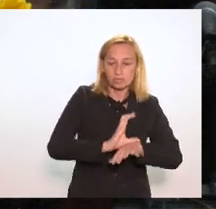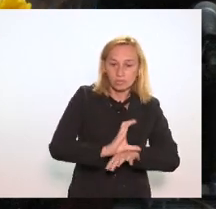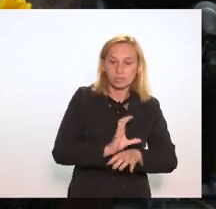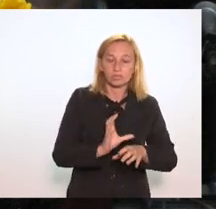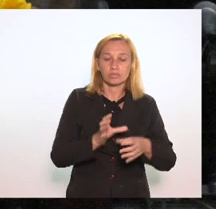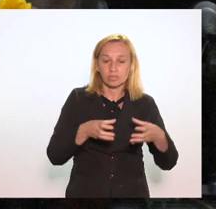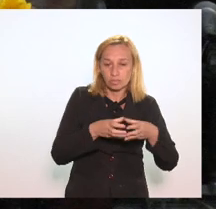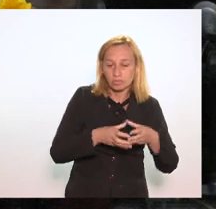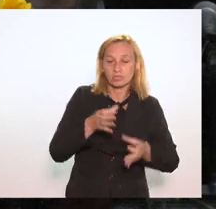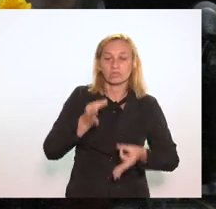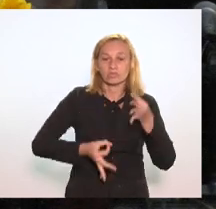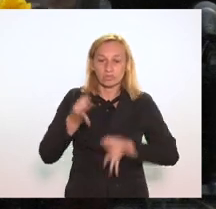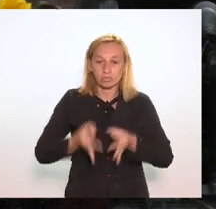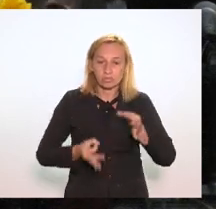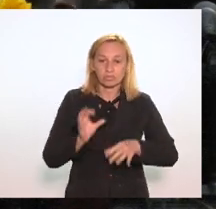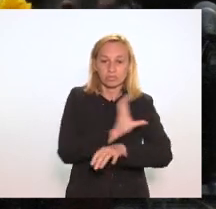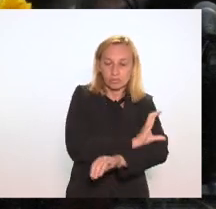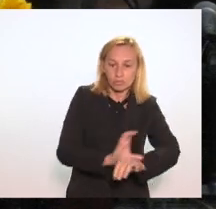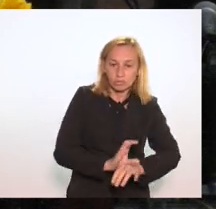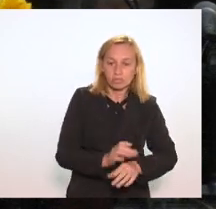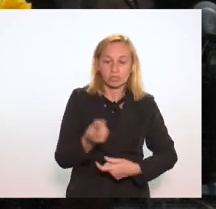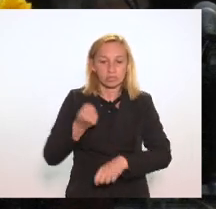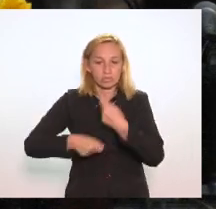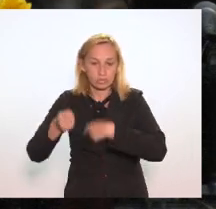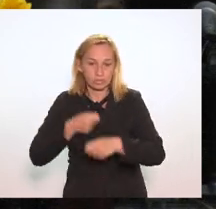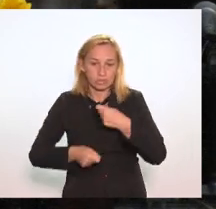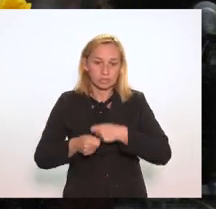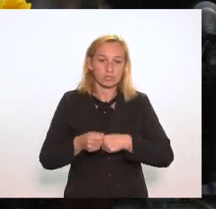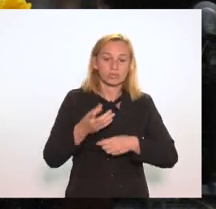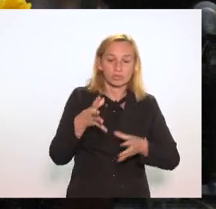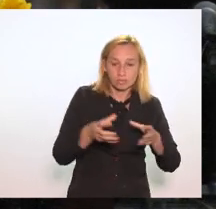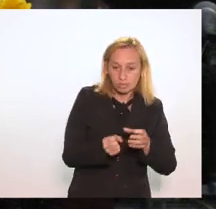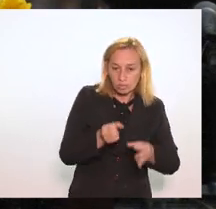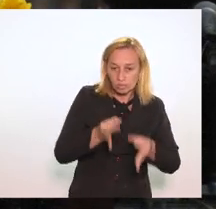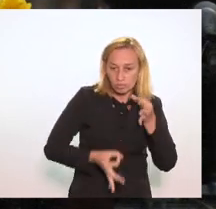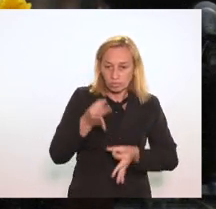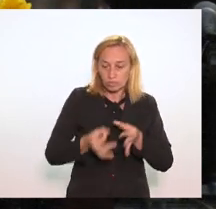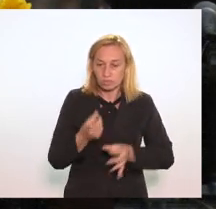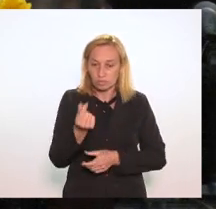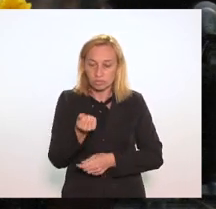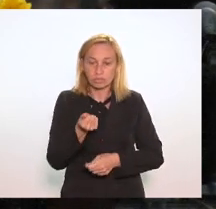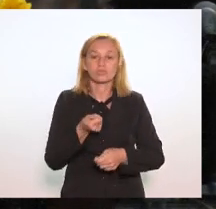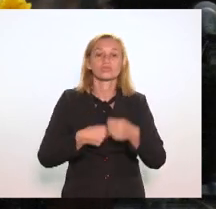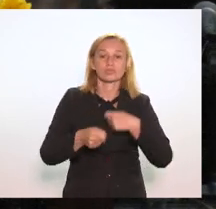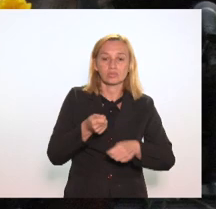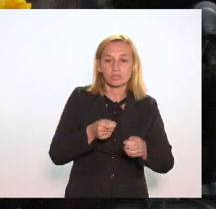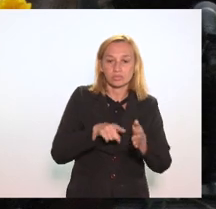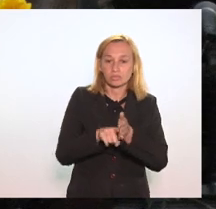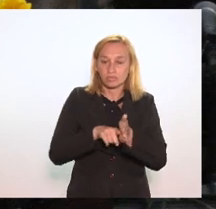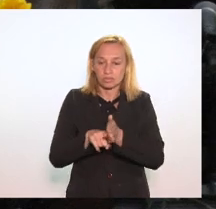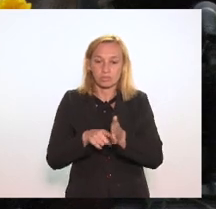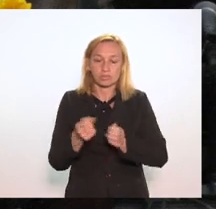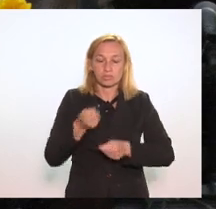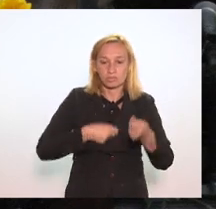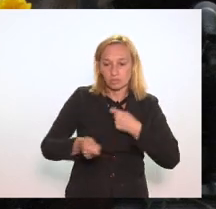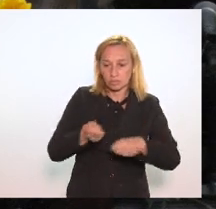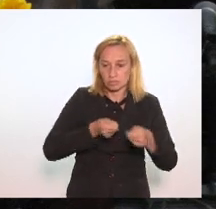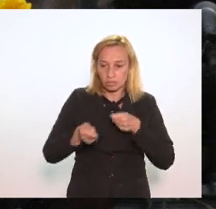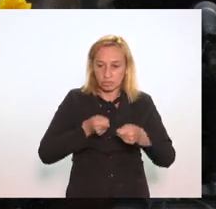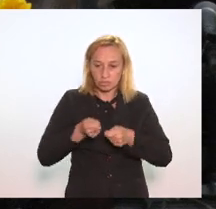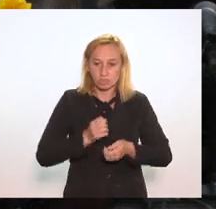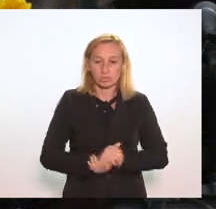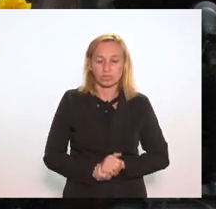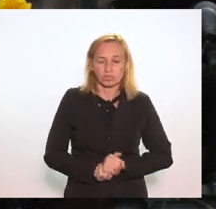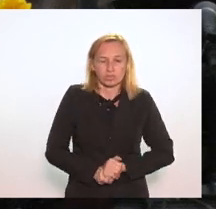condição Justiça de Cultura de economia do Comércio de tributação controle da arrecadação Estadual fiscalização dos tributos estaduais e de orçamento Finanças fiscalização financeira